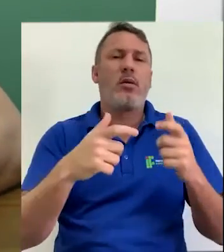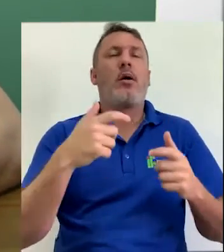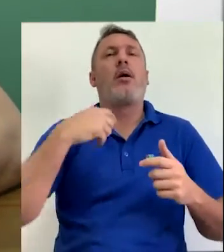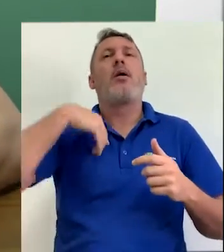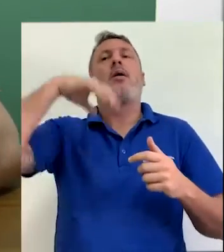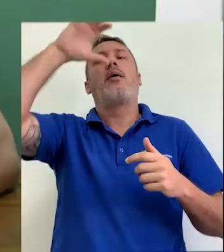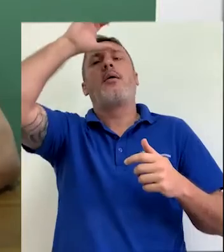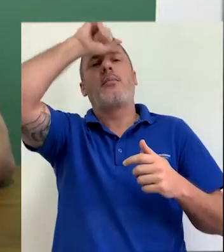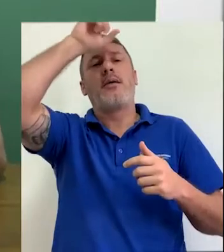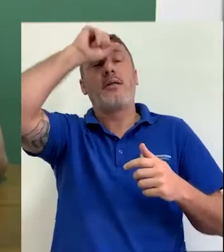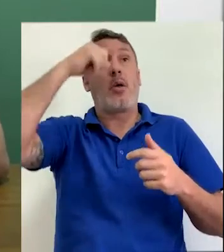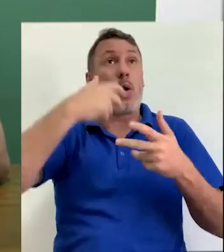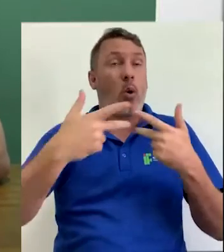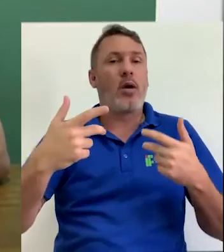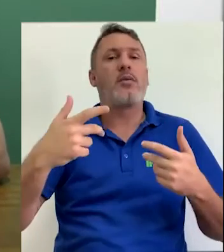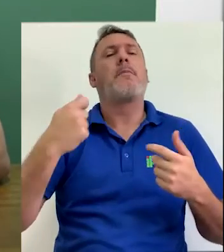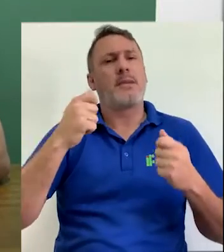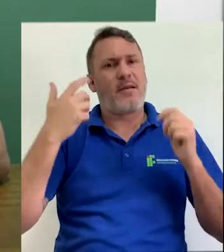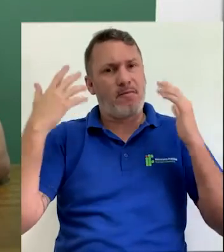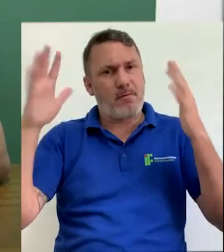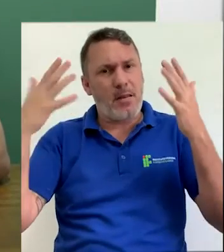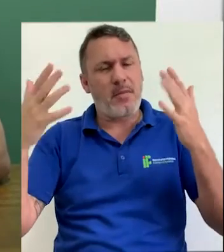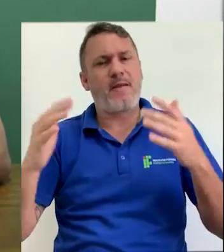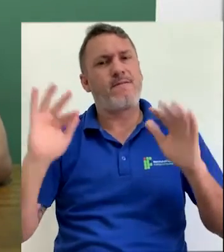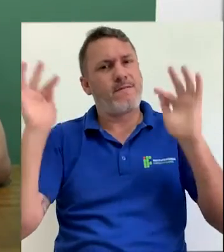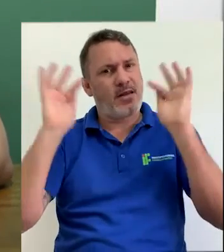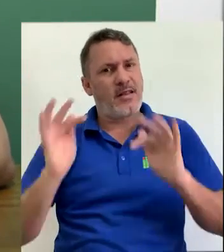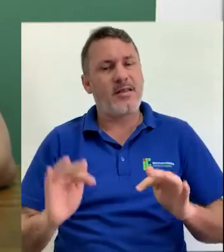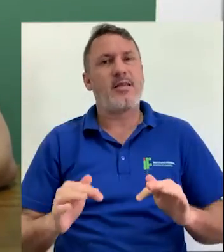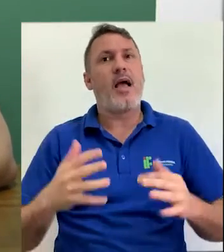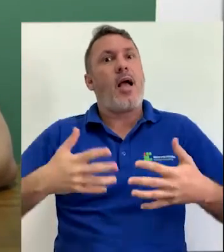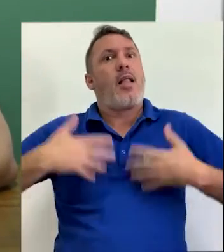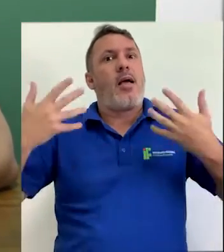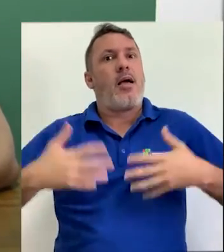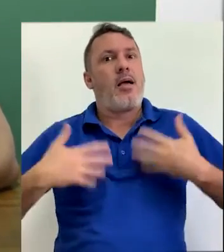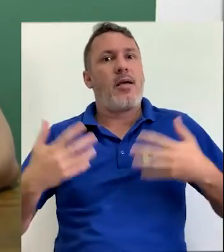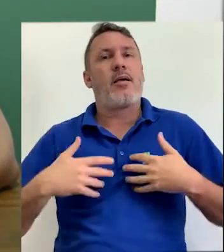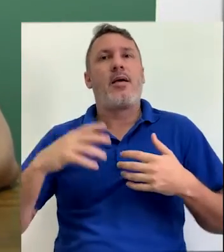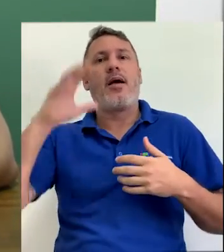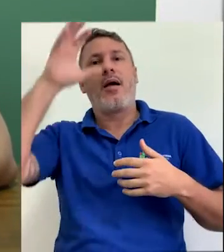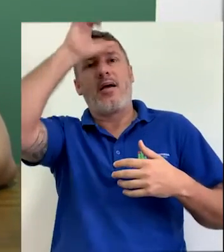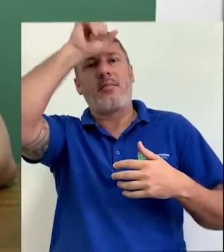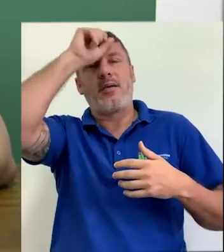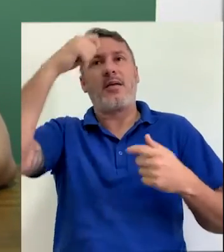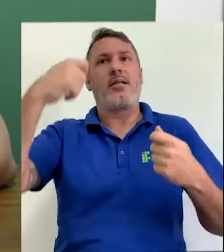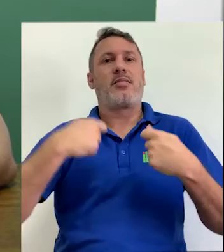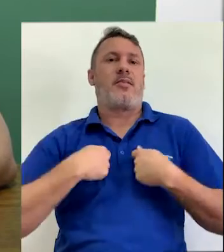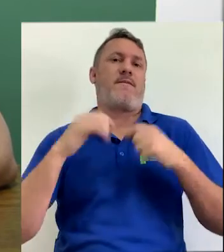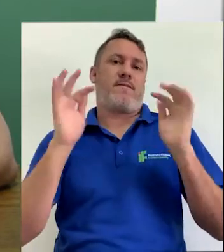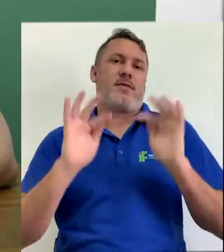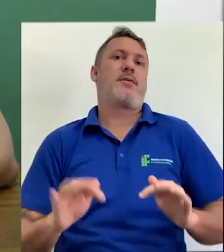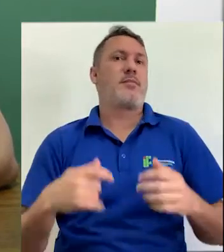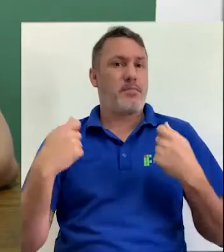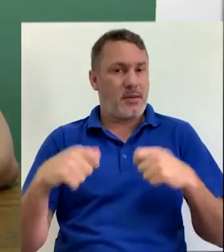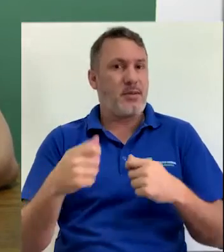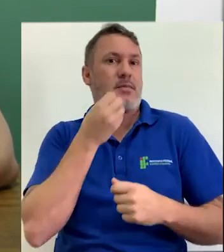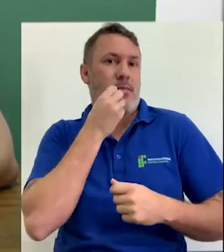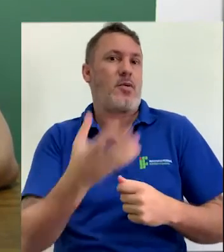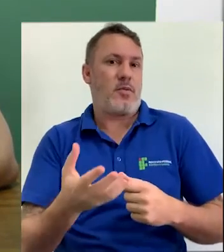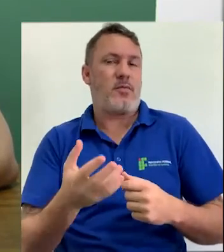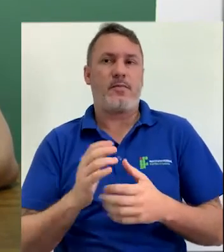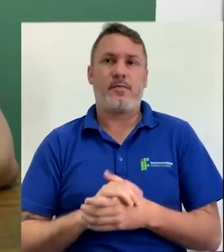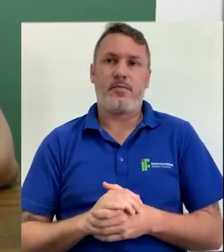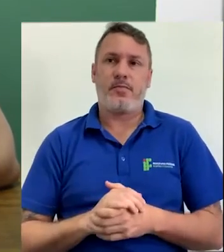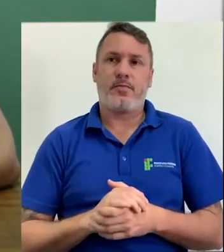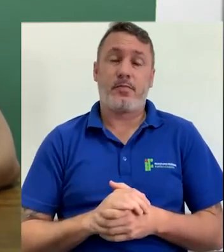aprendi, celebra. Fica mais alegre o ato de aprender. Nós